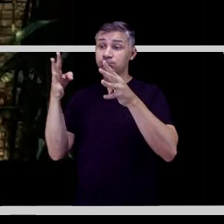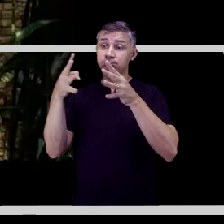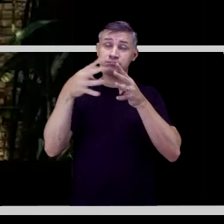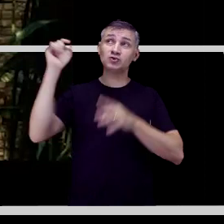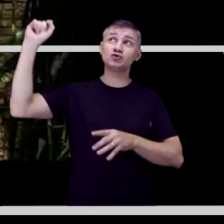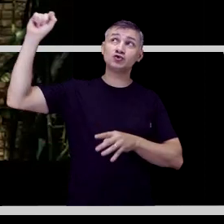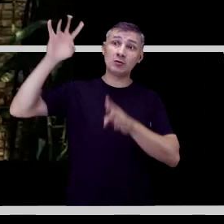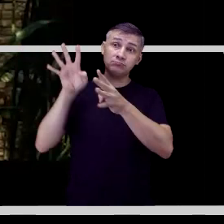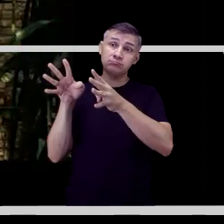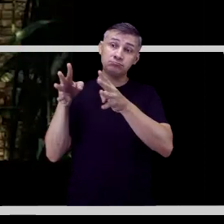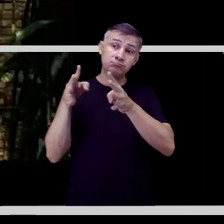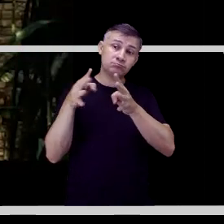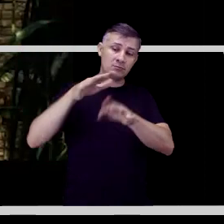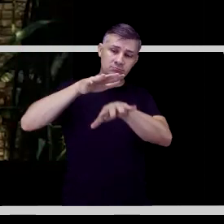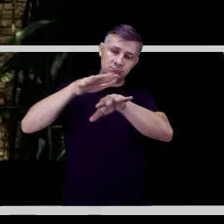mata, que é uma